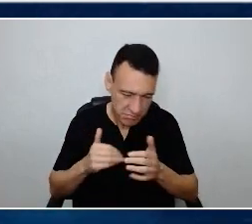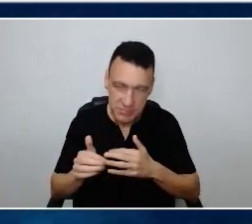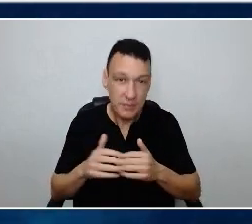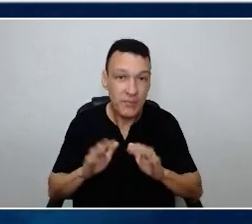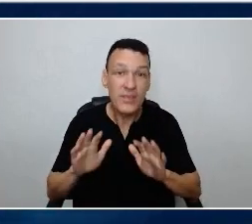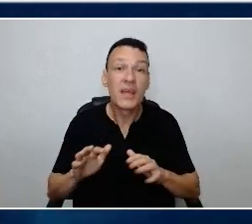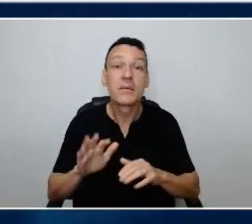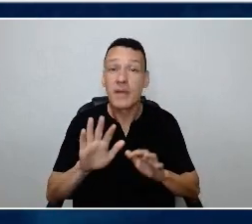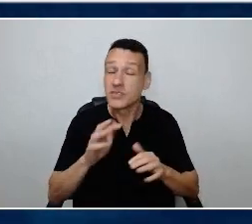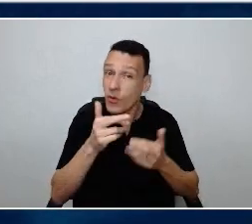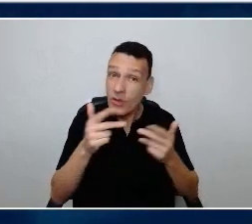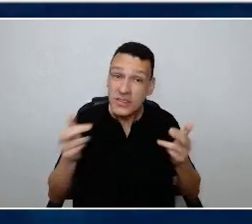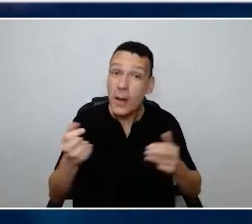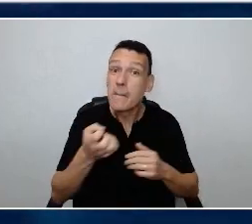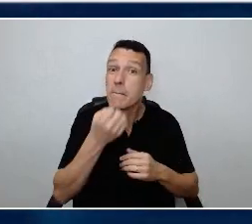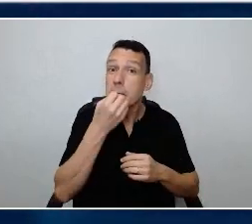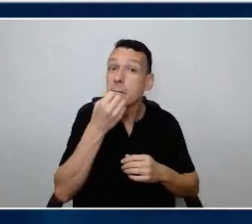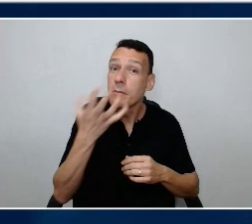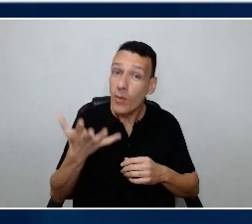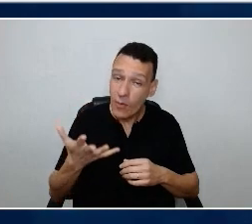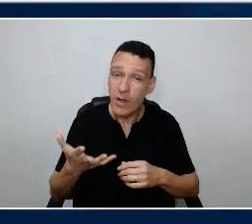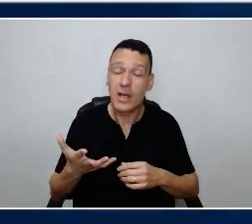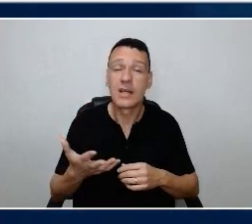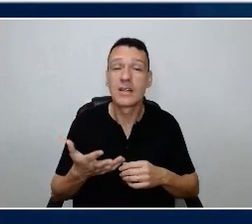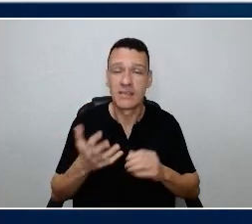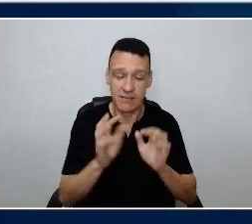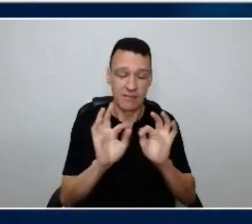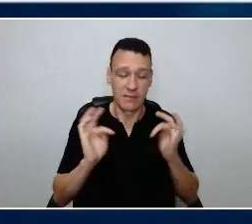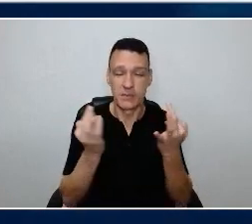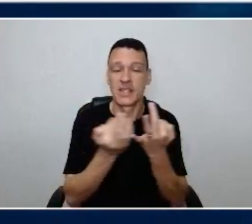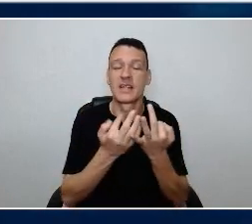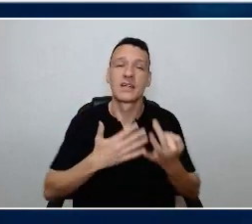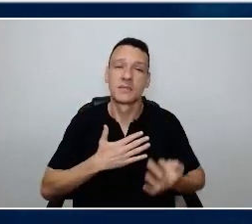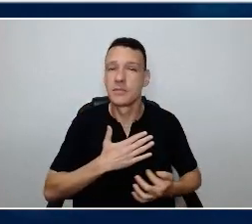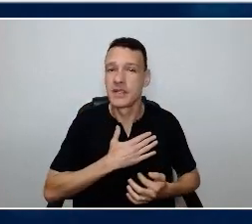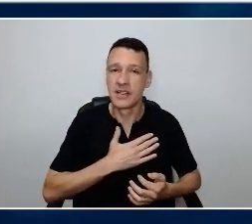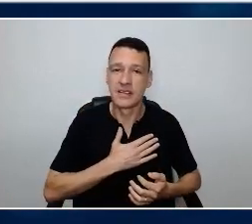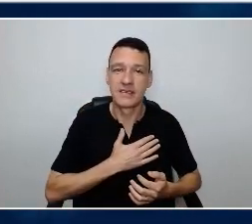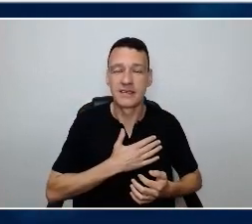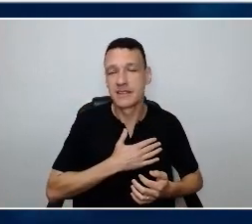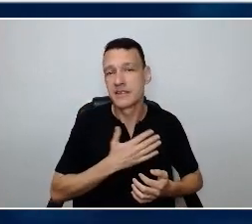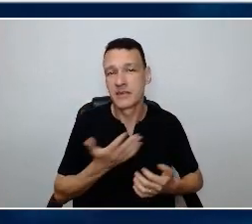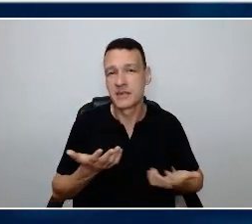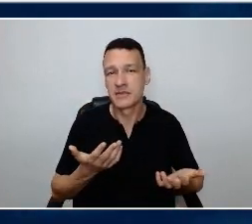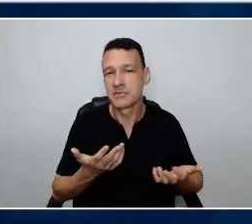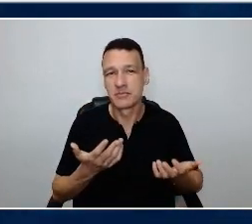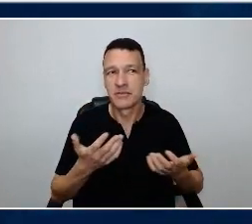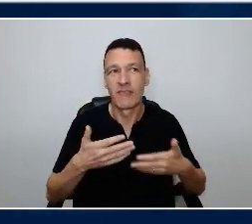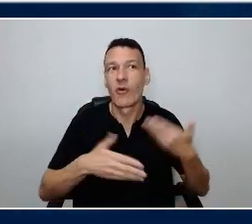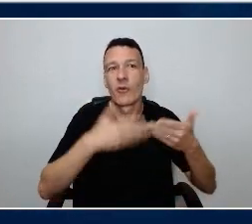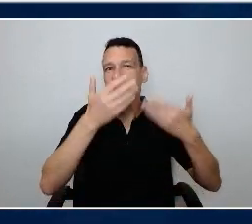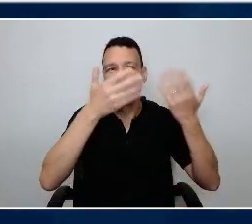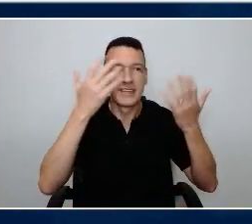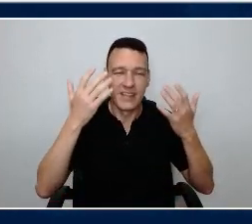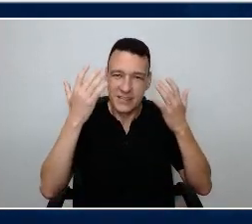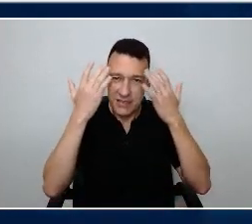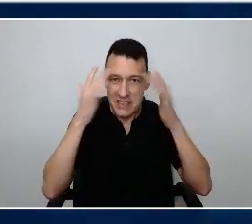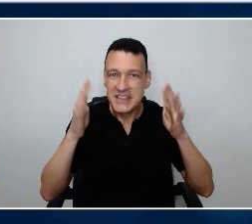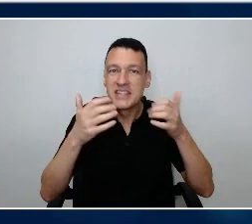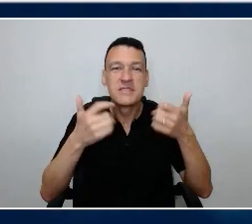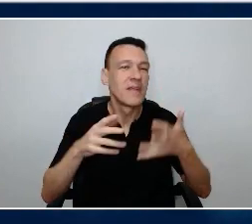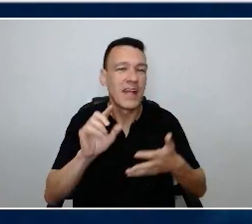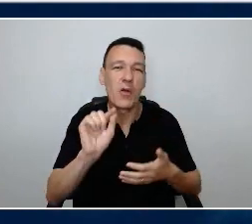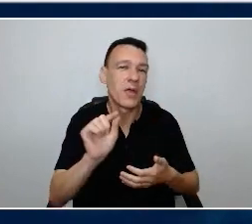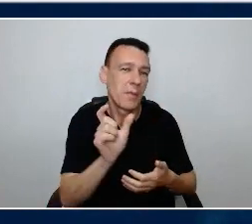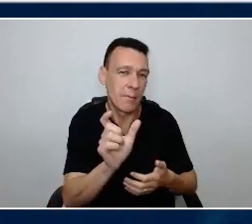isso que me Trouxeram de ter uma família tão e sei lá evoluída não sei explicar mas tem uma família tão assim perto do